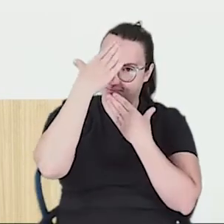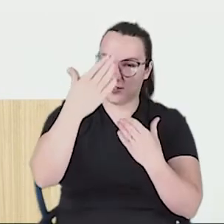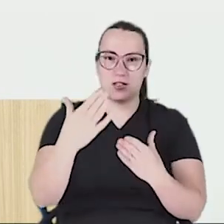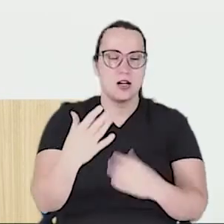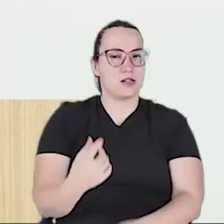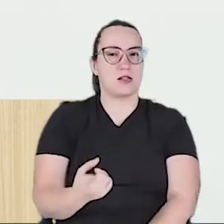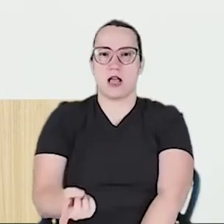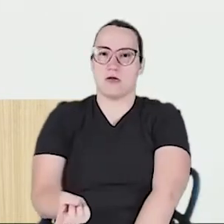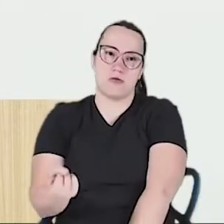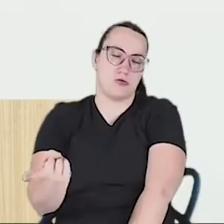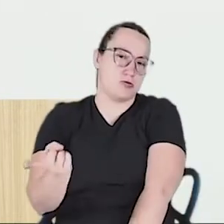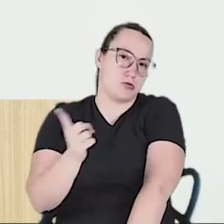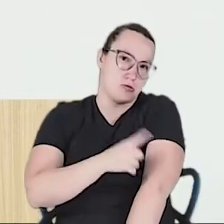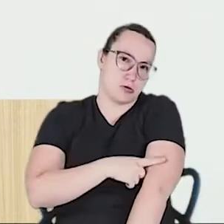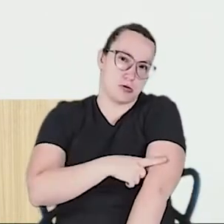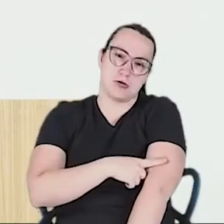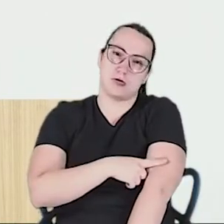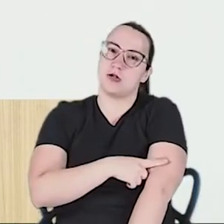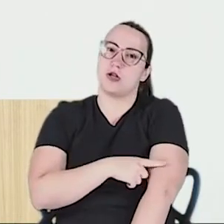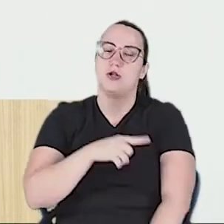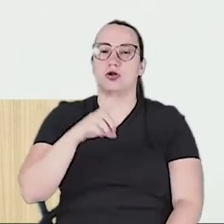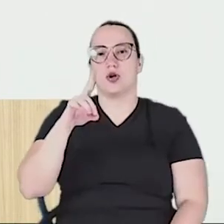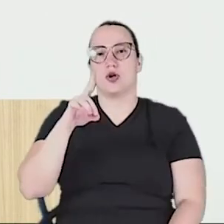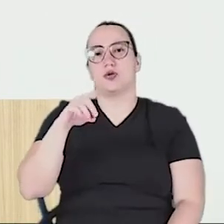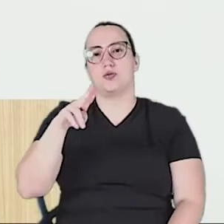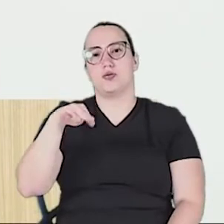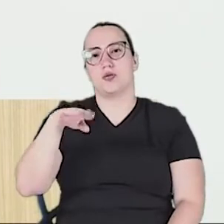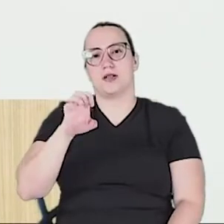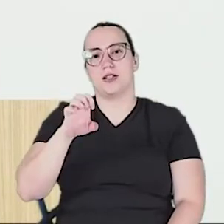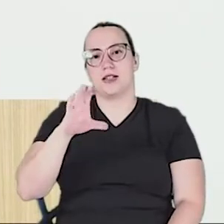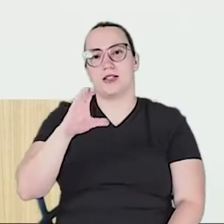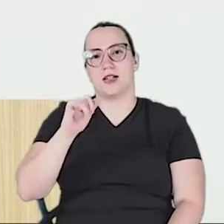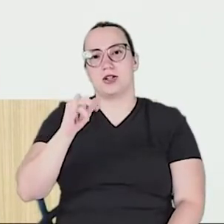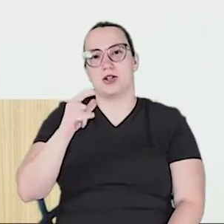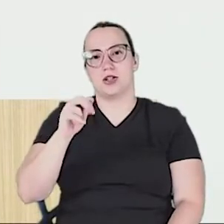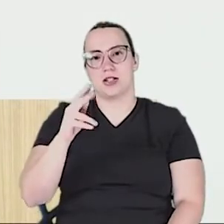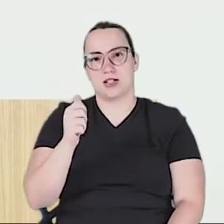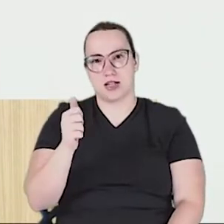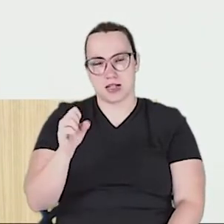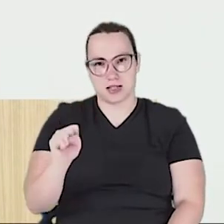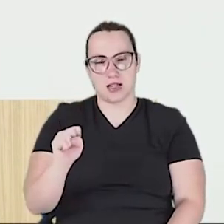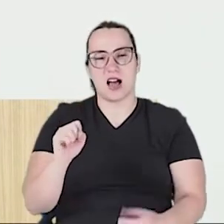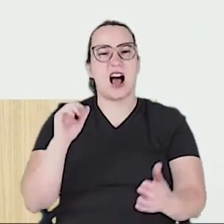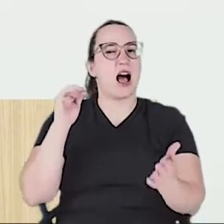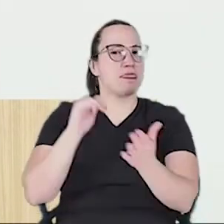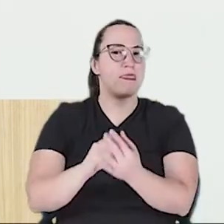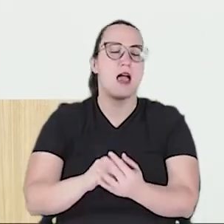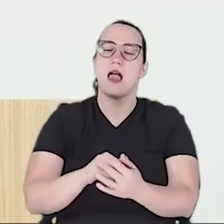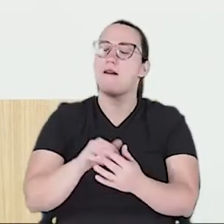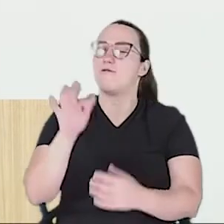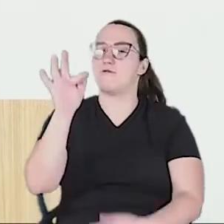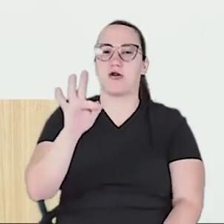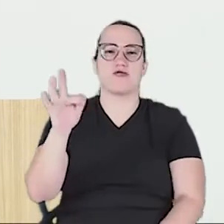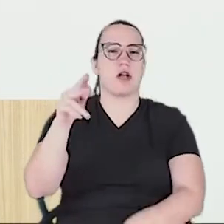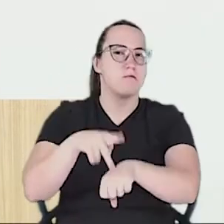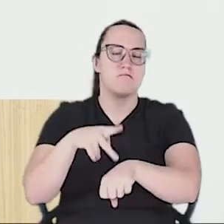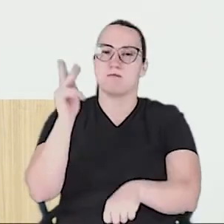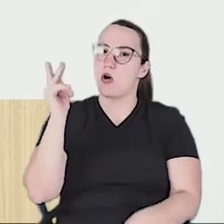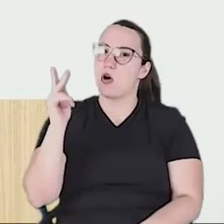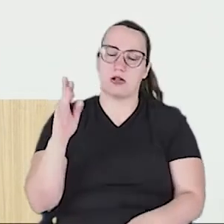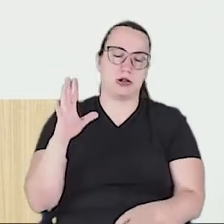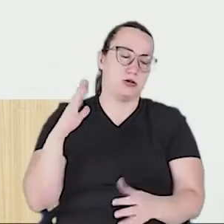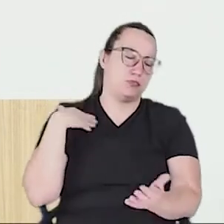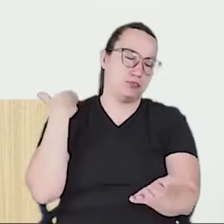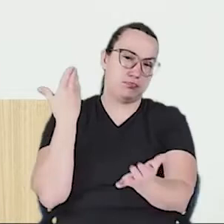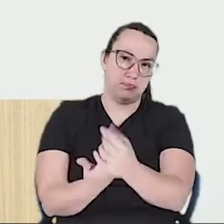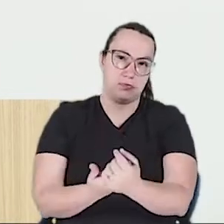série, ali no Duque de Caxias, até a nível de pós-graduação que estudei em